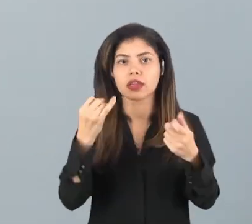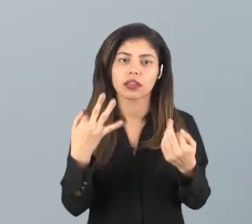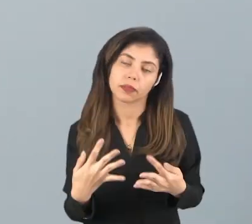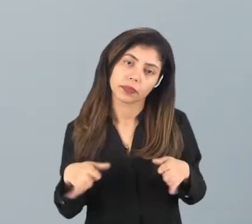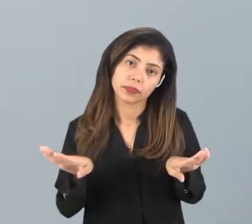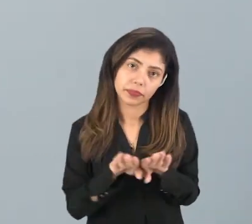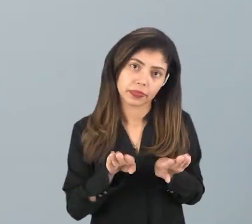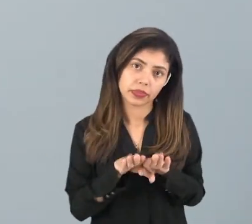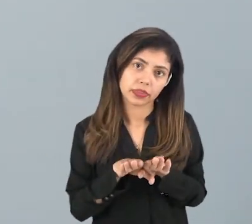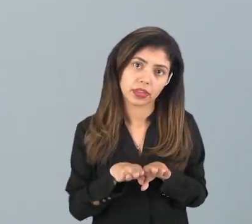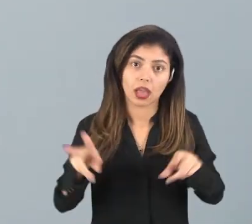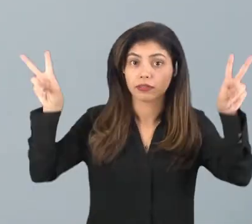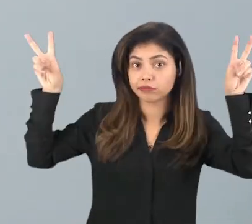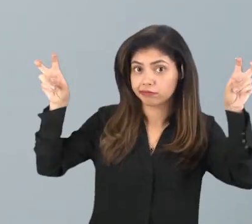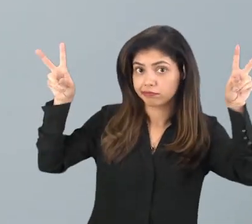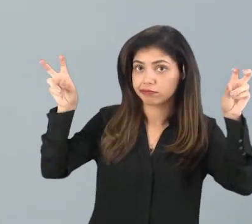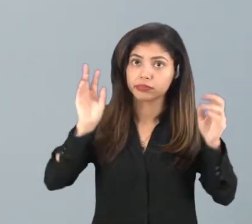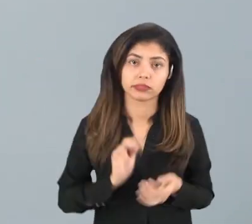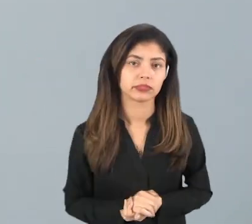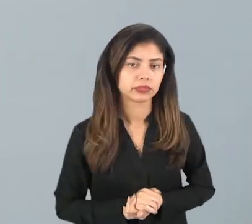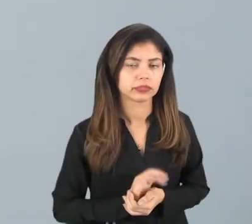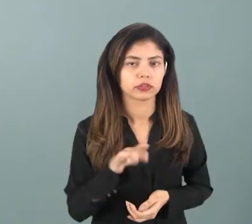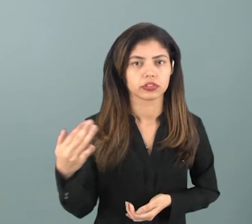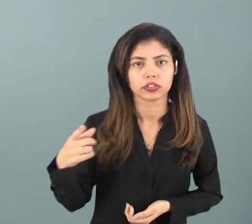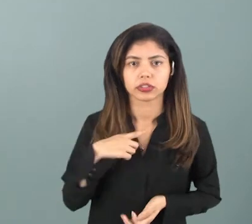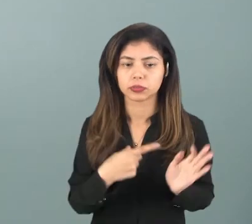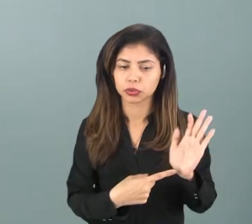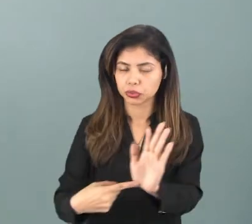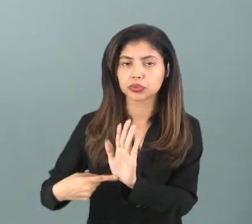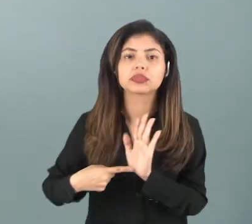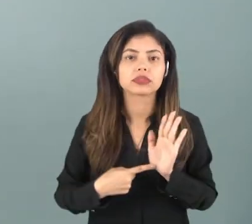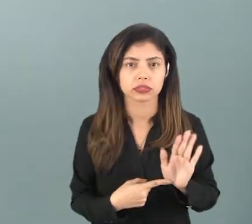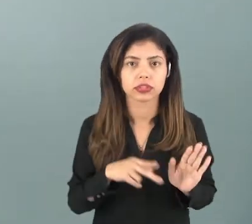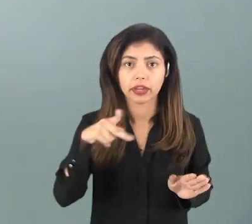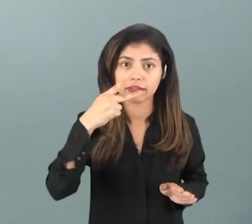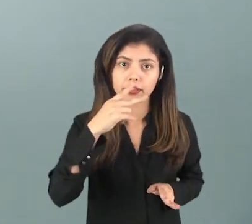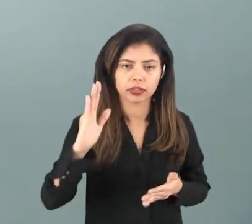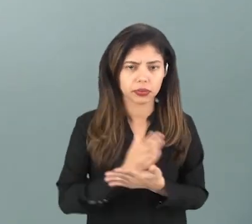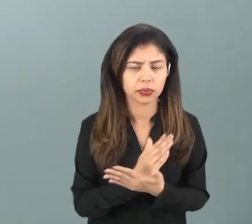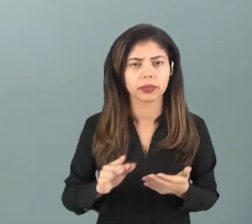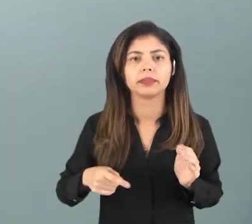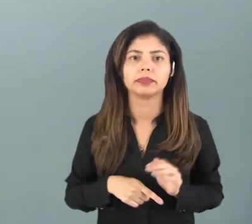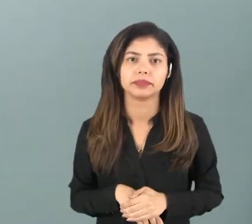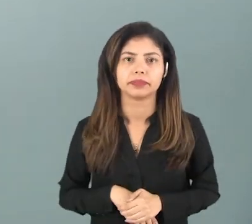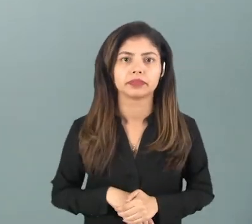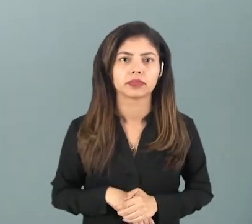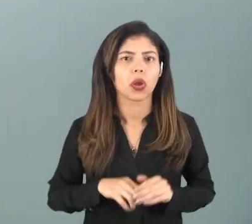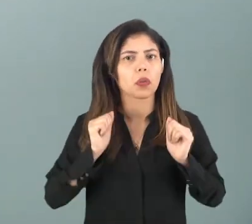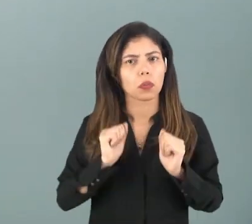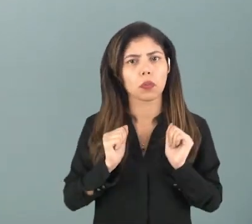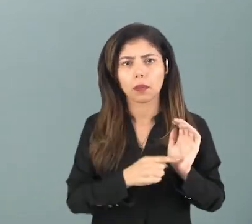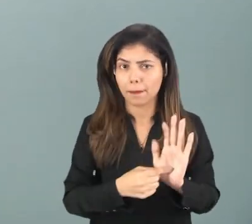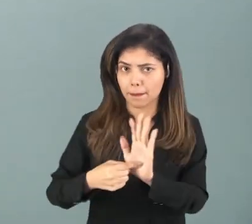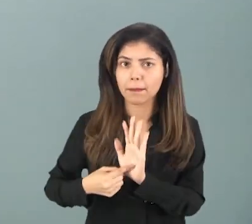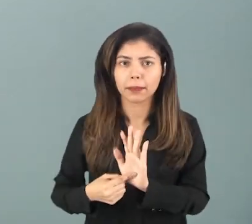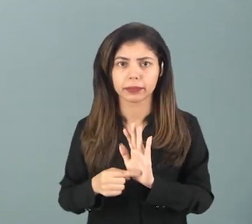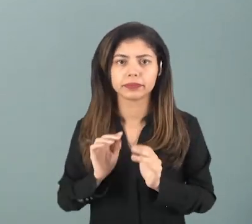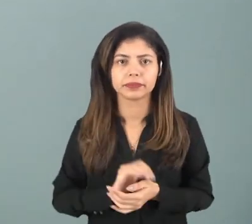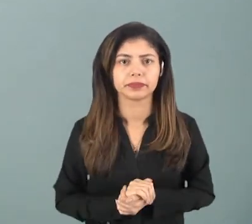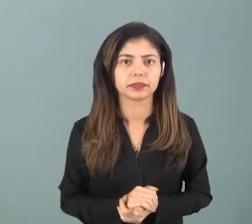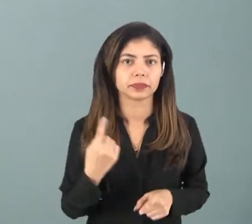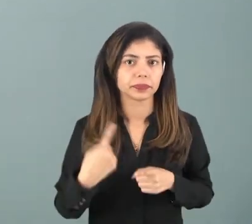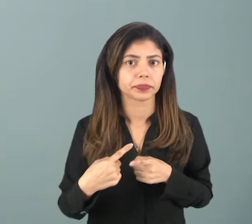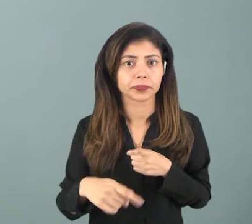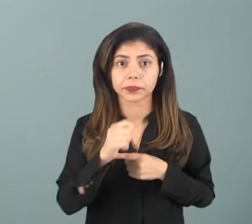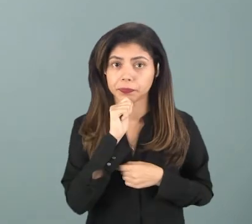língua portuguesa, as aspas. A gente coloca as aspas quando a gente está destacando que foi a fala de alguém. E isso tem como ser comprovado, tá?